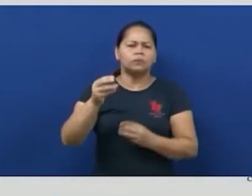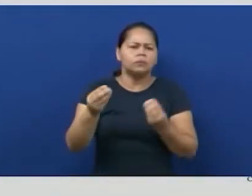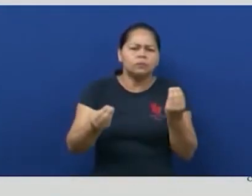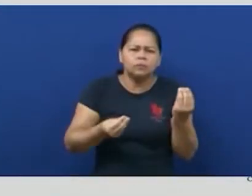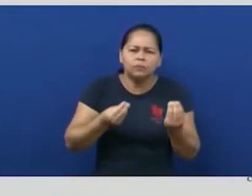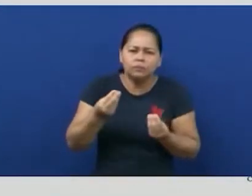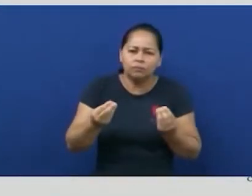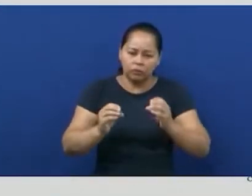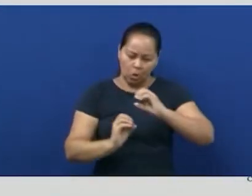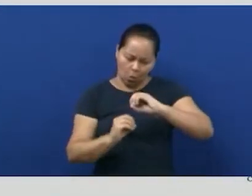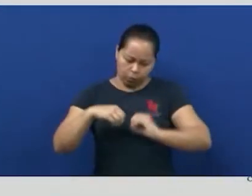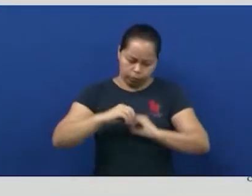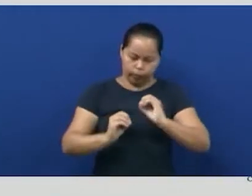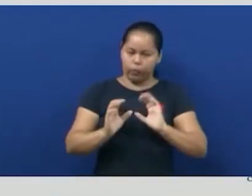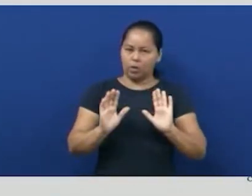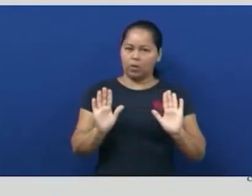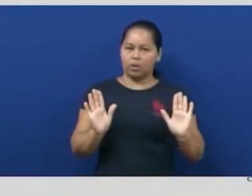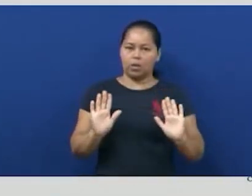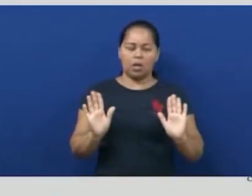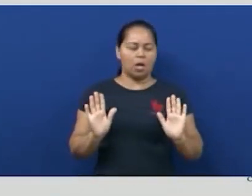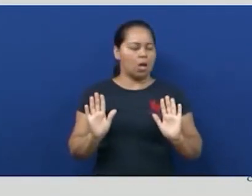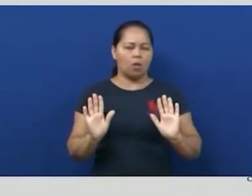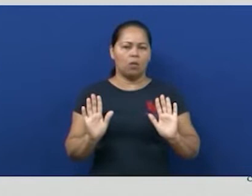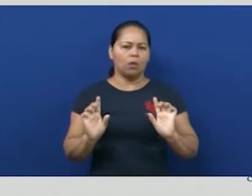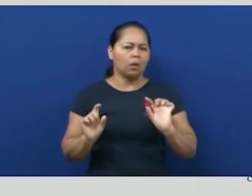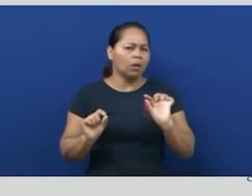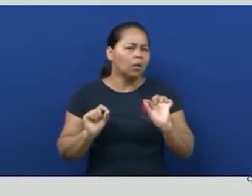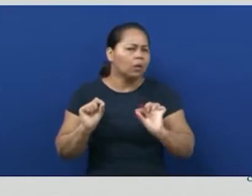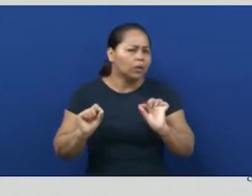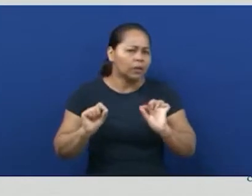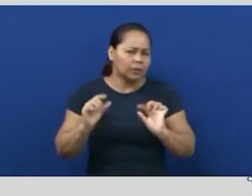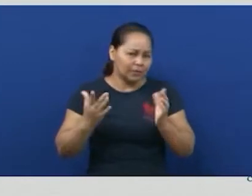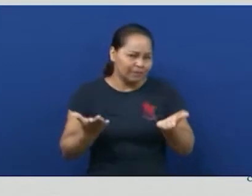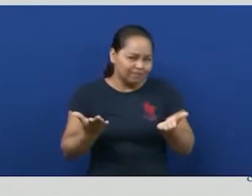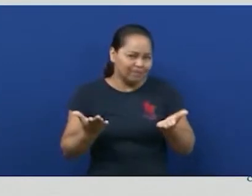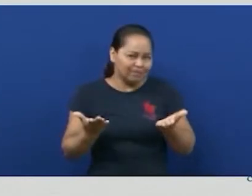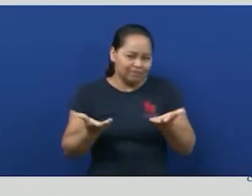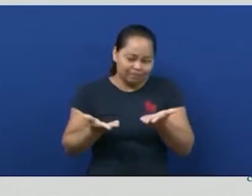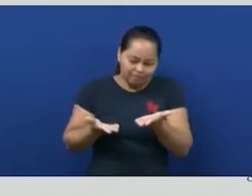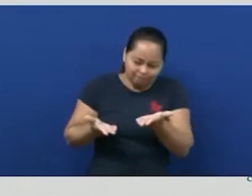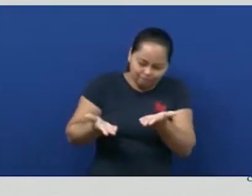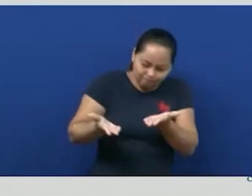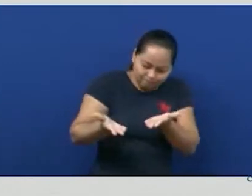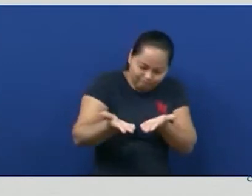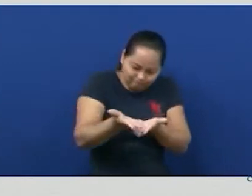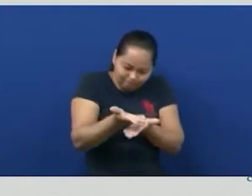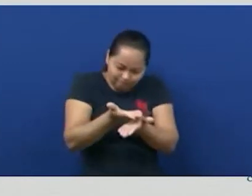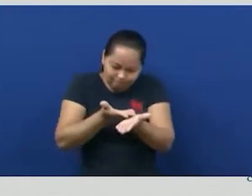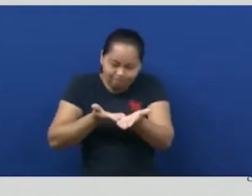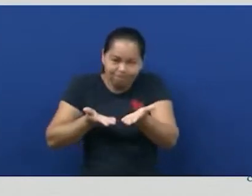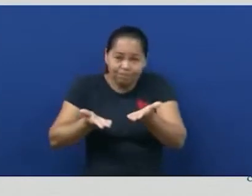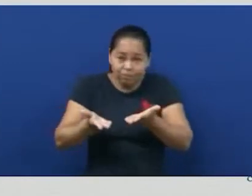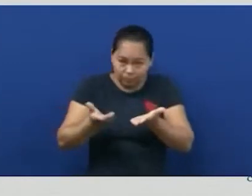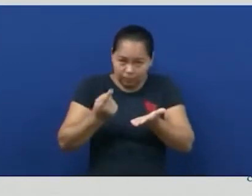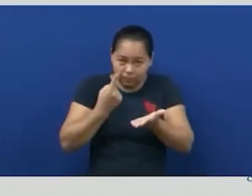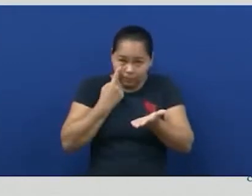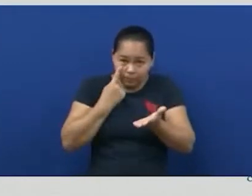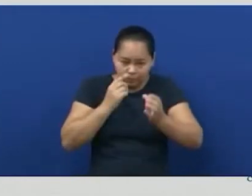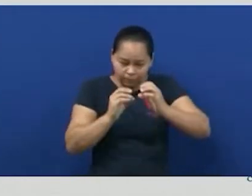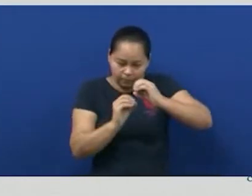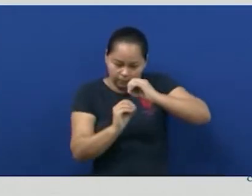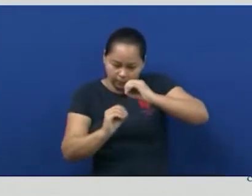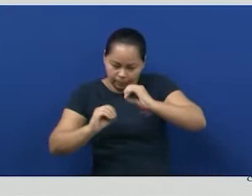as moléculas agitadas. Pelo contrário, essas moléculas elas são transferidas. Vocês estão vendo que o corpo